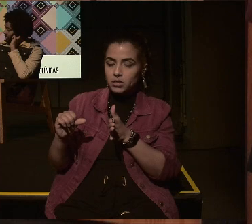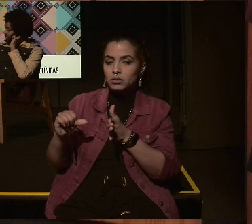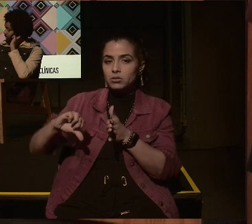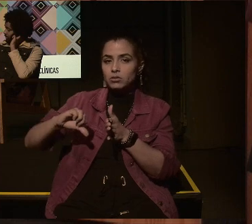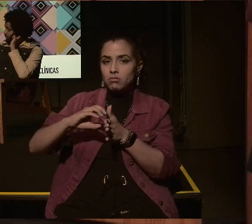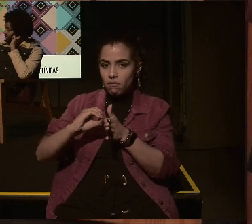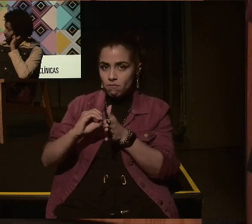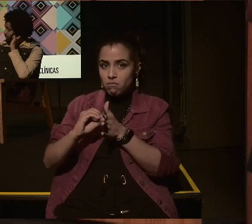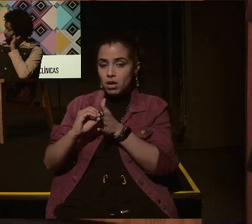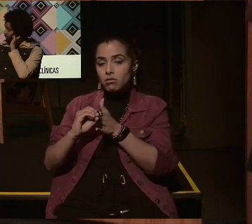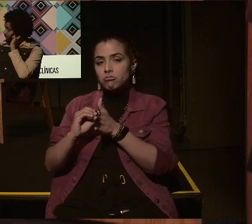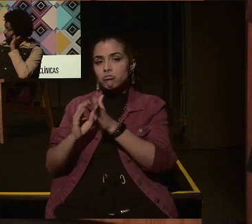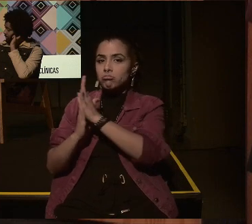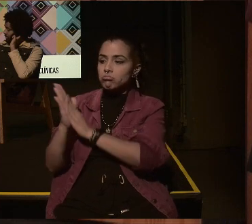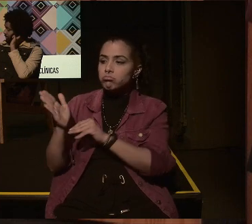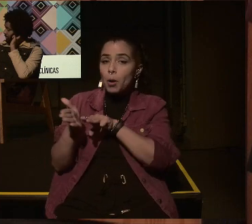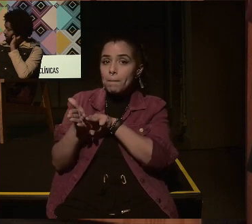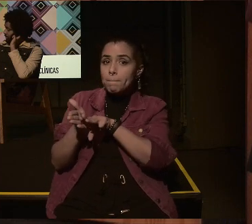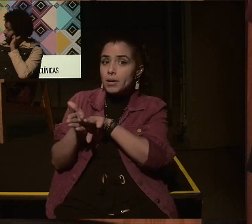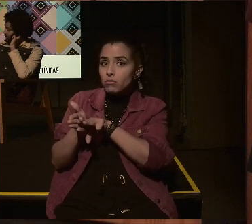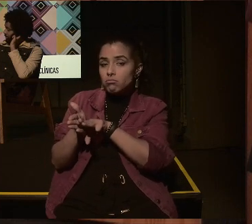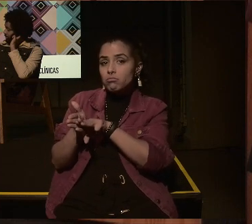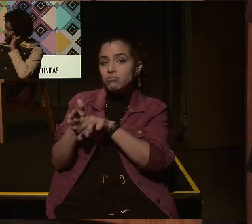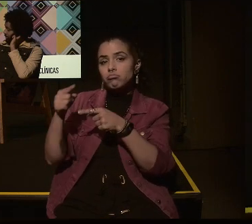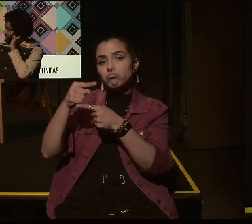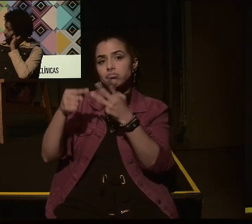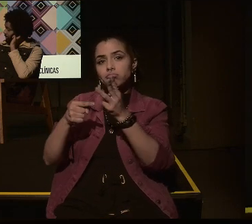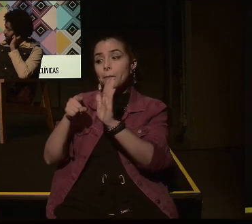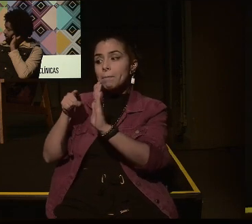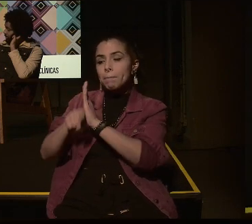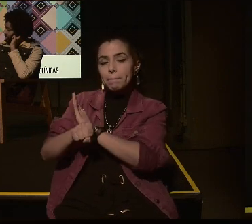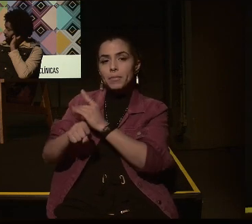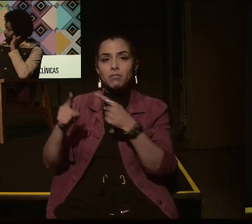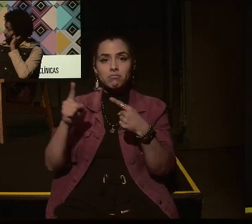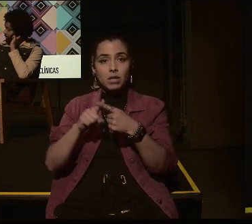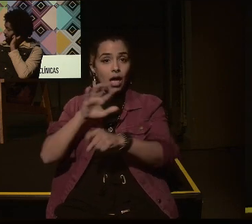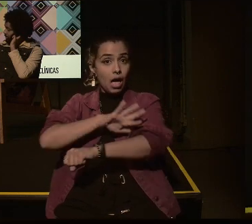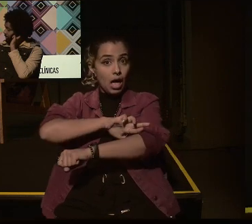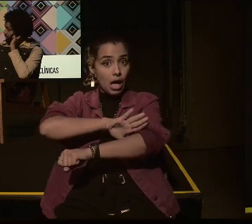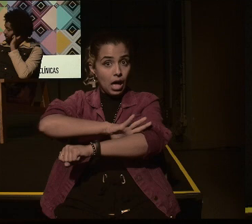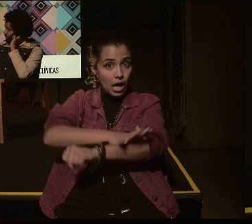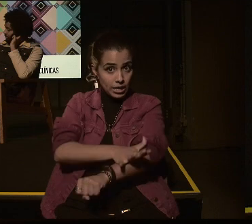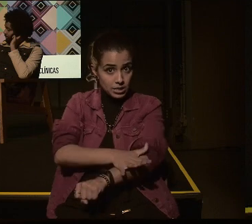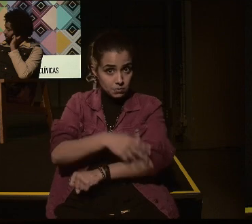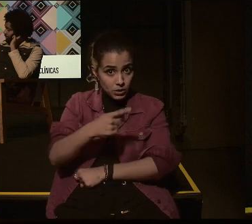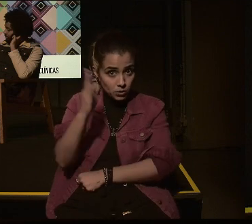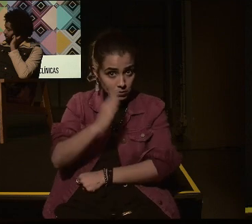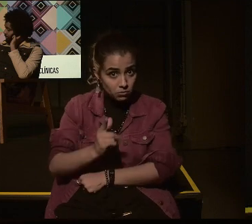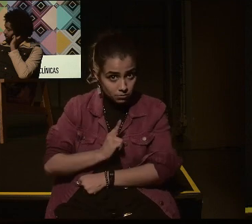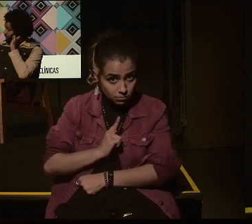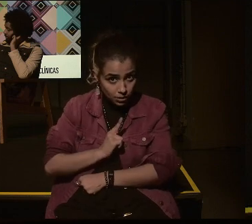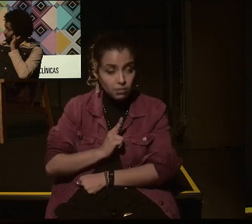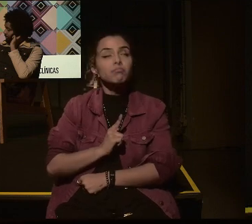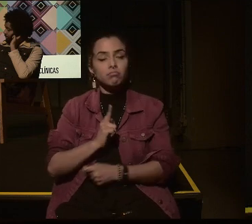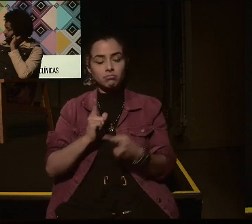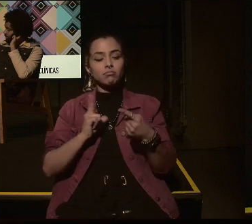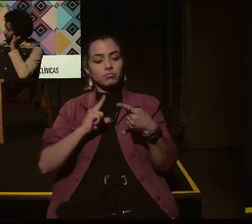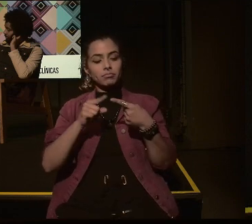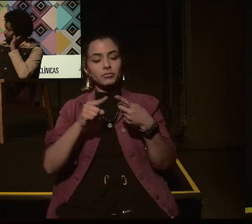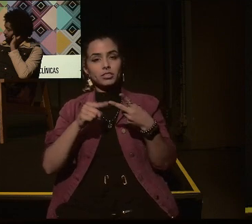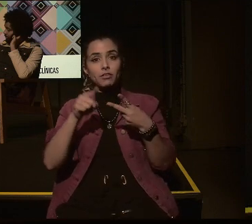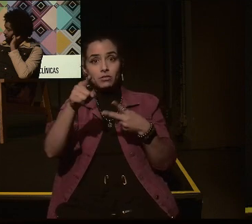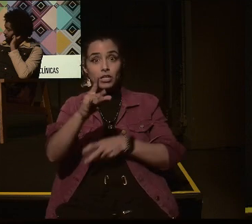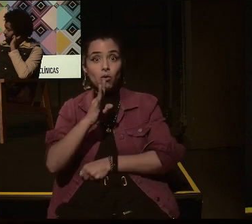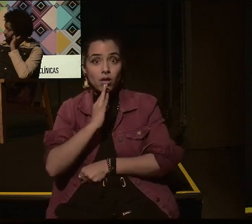de uma metodologia simples de 3 perguntas, apontou. Há racismo no Brasil? Sim, há. Você conhece um racista?